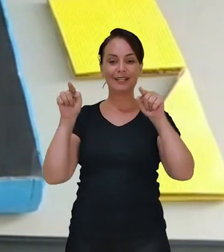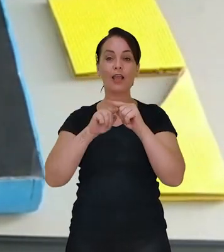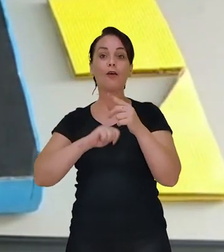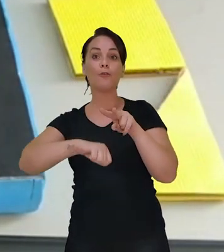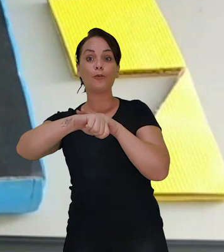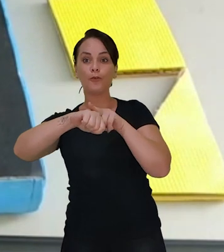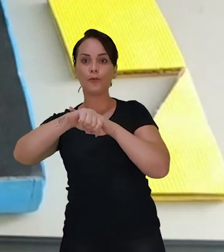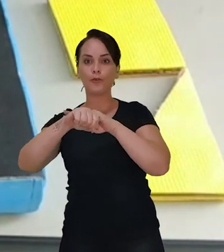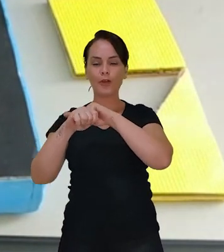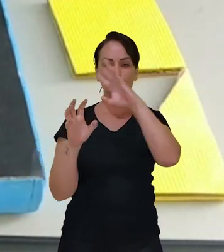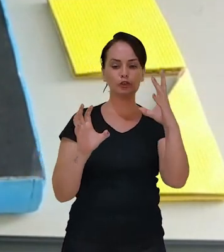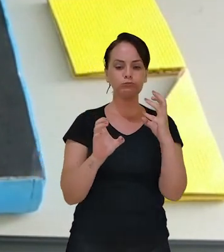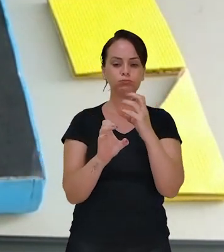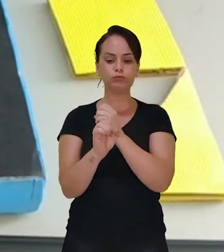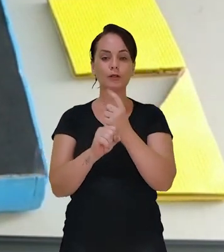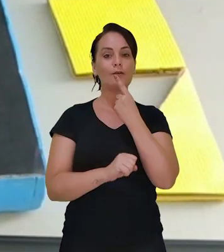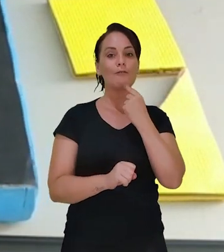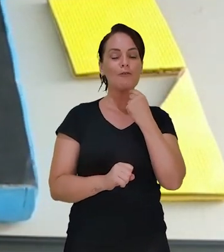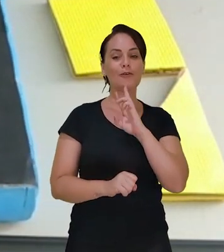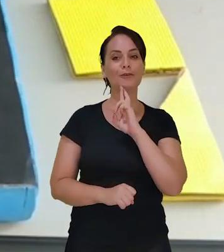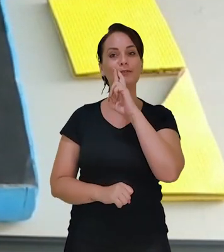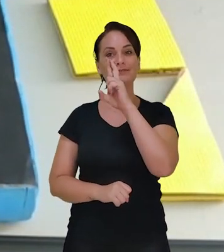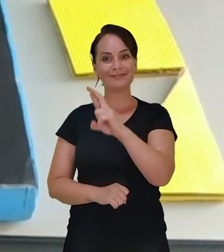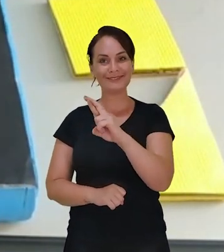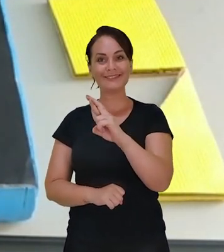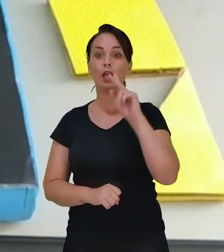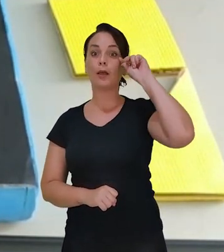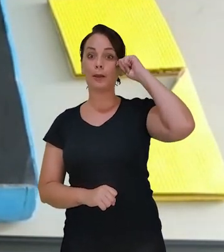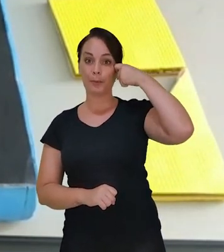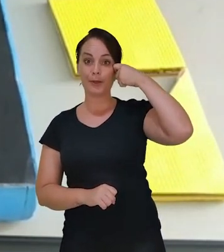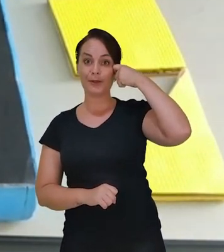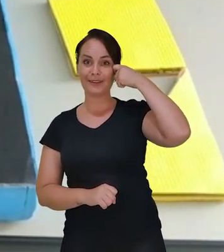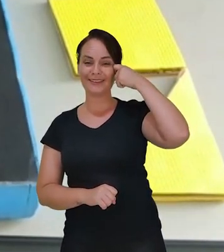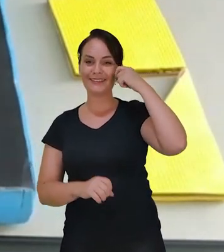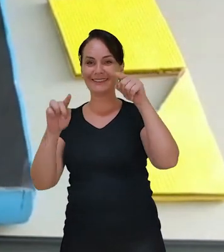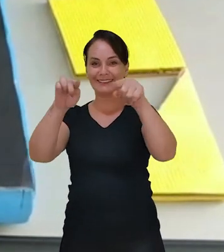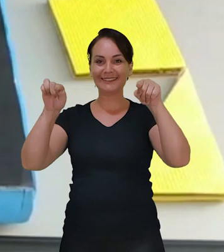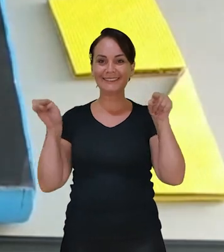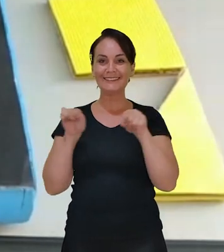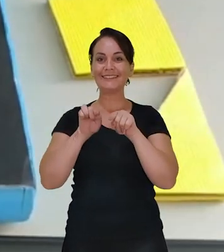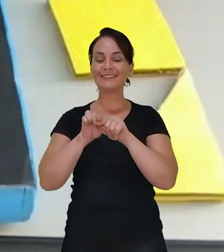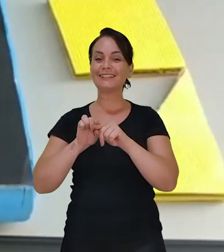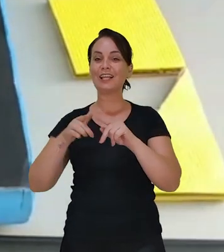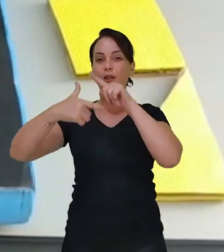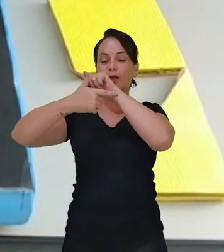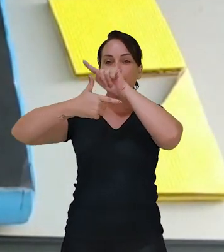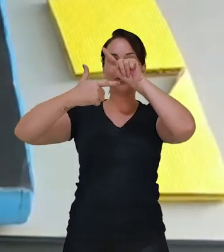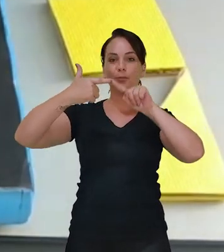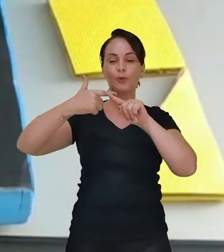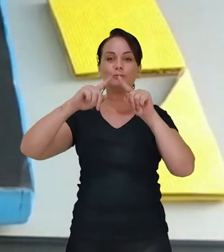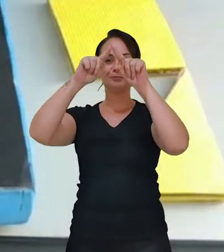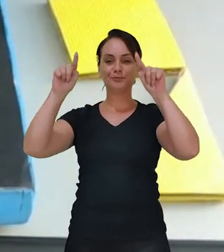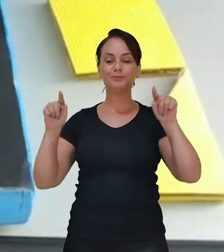verde mais a área do quadrado vermelho resultará na área do quadrado preto, que é o quadrado inscrito na hipotenusa deste